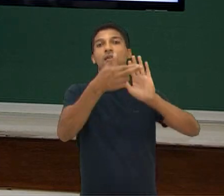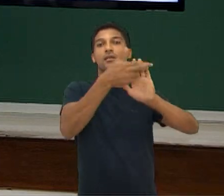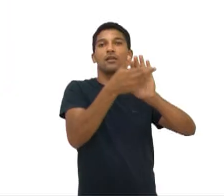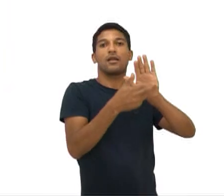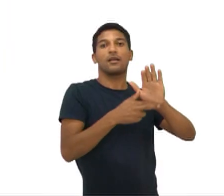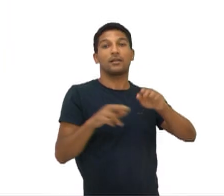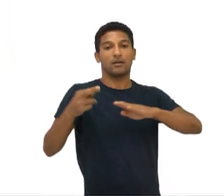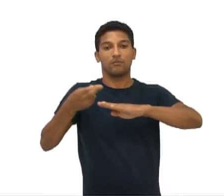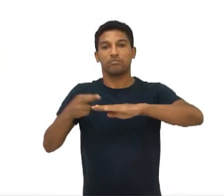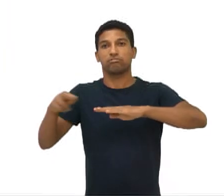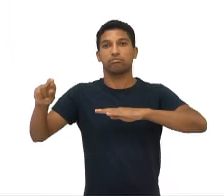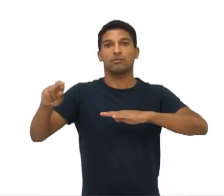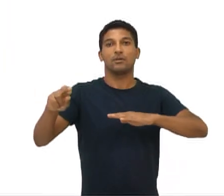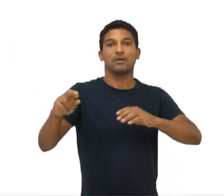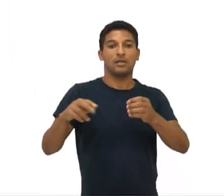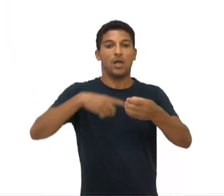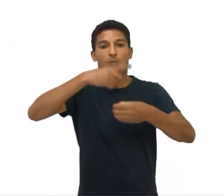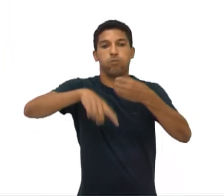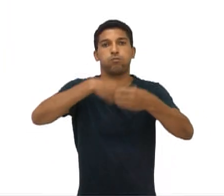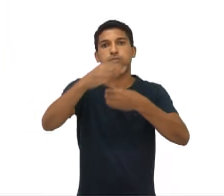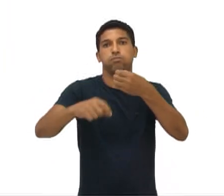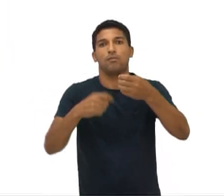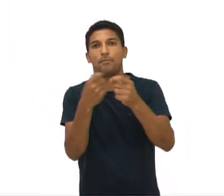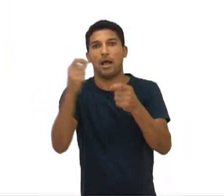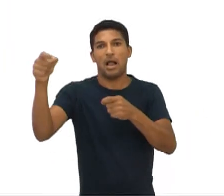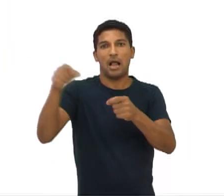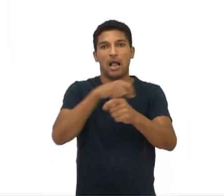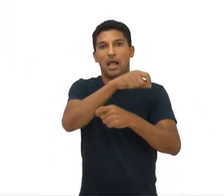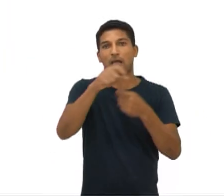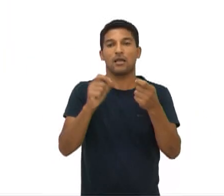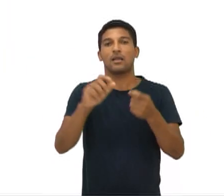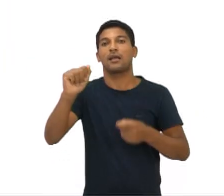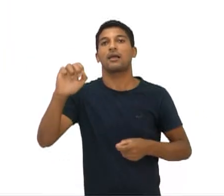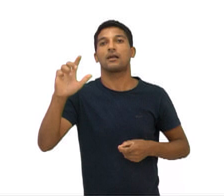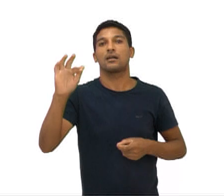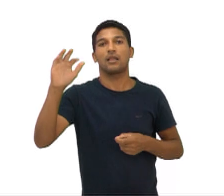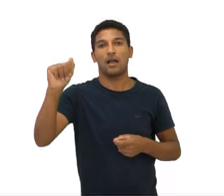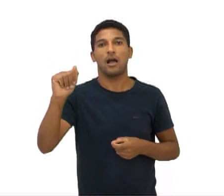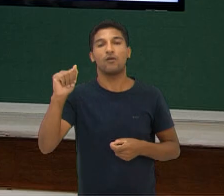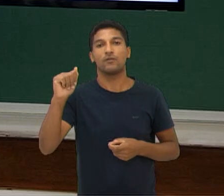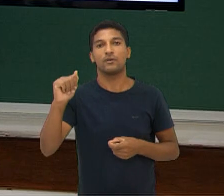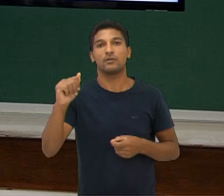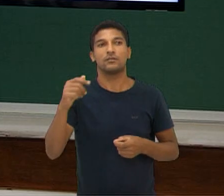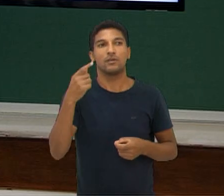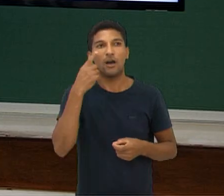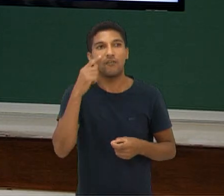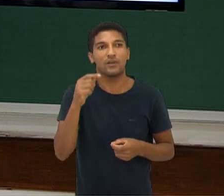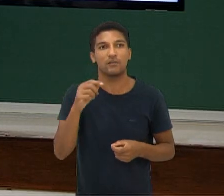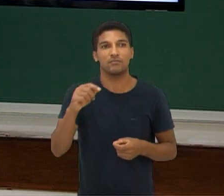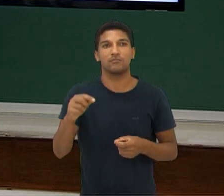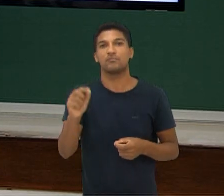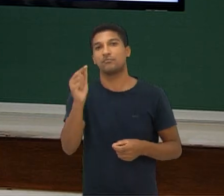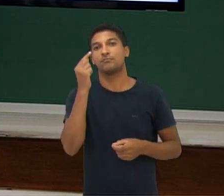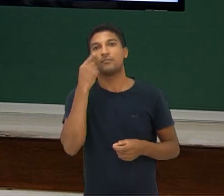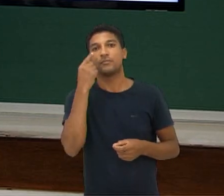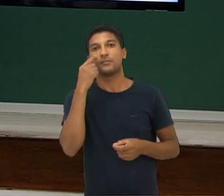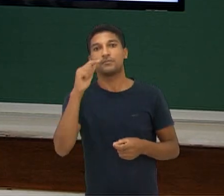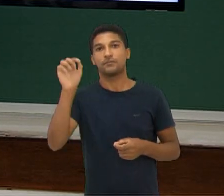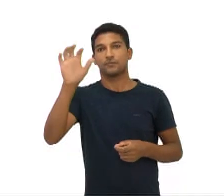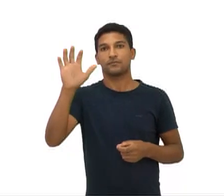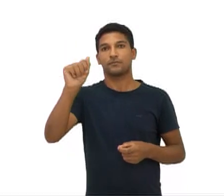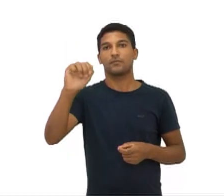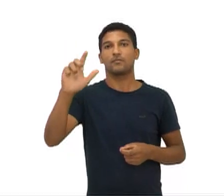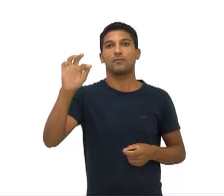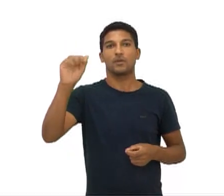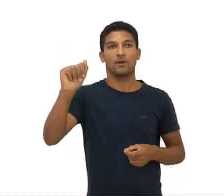para vocês, certo? Radiação alfa. A radiação alfa, né? A partícula alfa, ela é